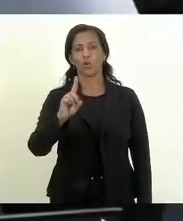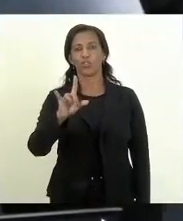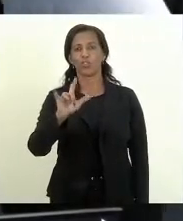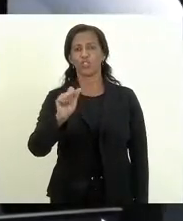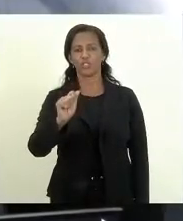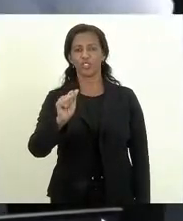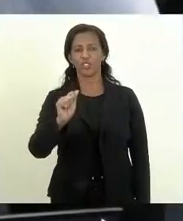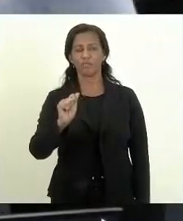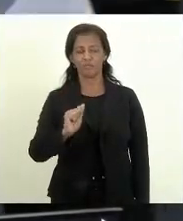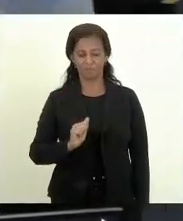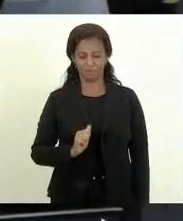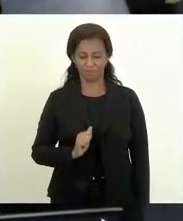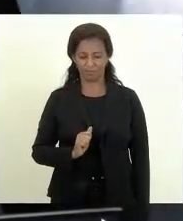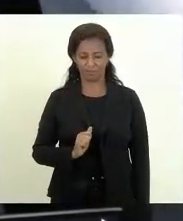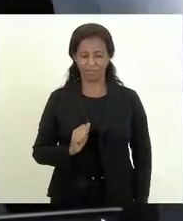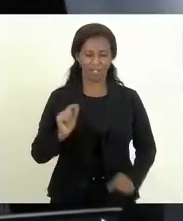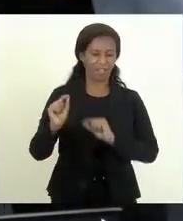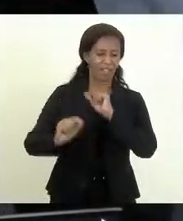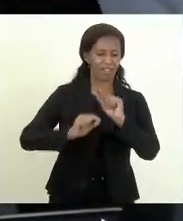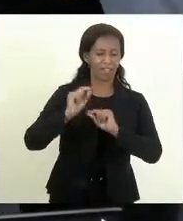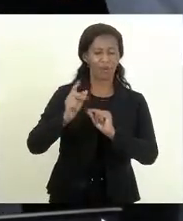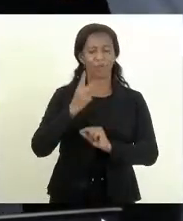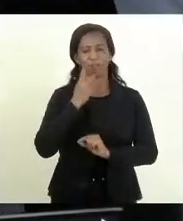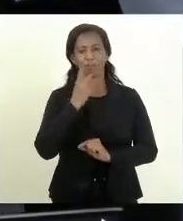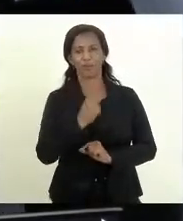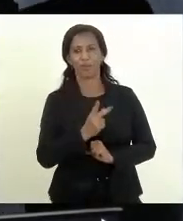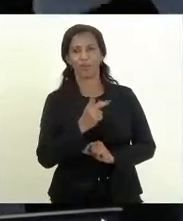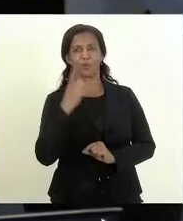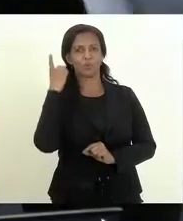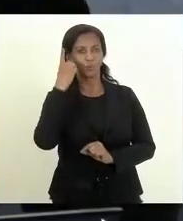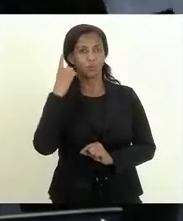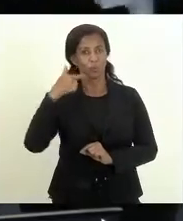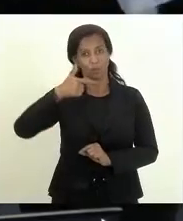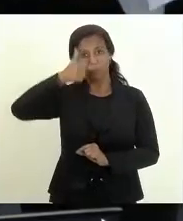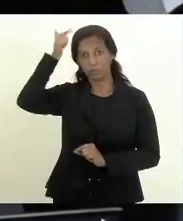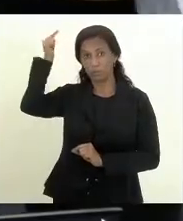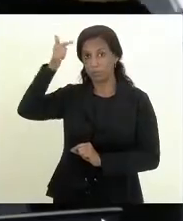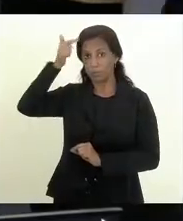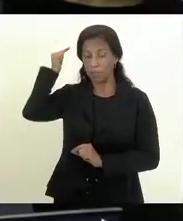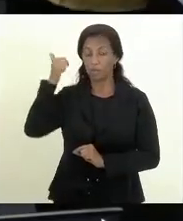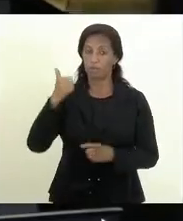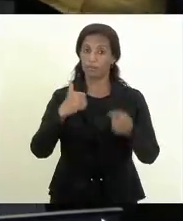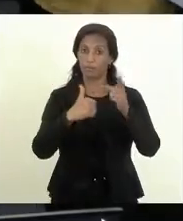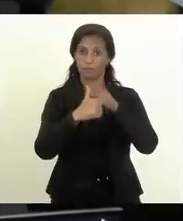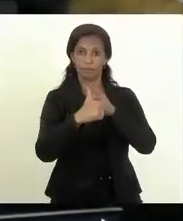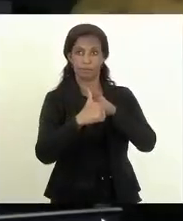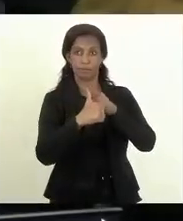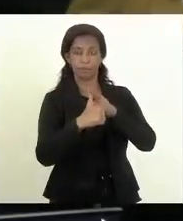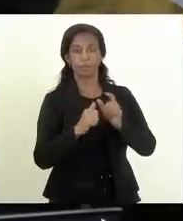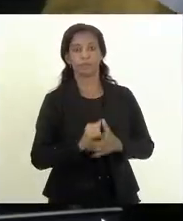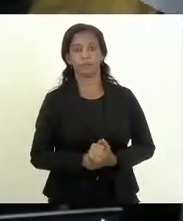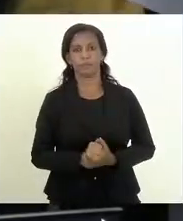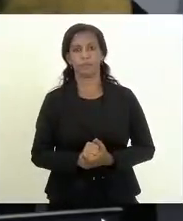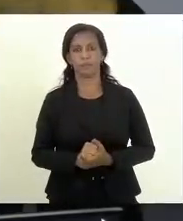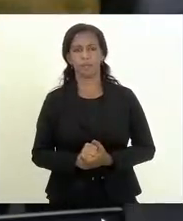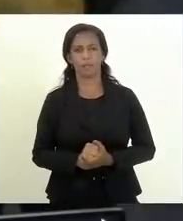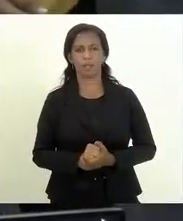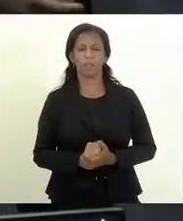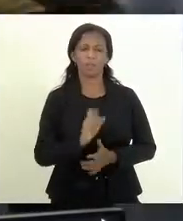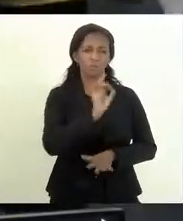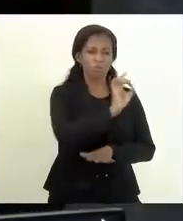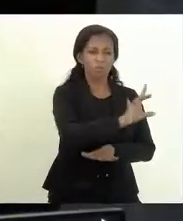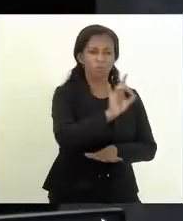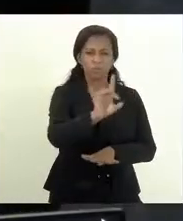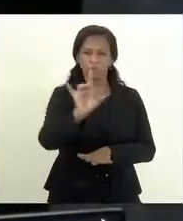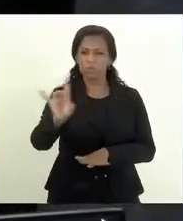eu queria, à luz do que disse o deputado Luiz Paulo e o que diz a deputada Marta Rocha, dizer primeiro que foram essas as